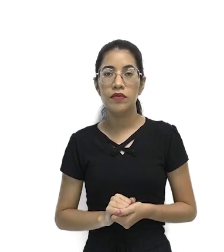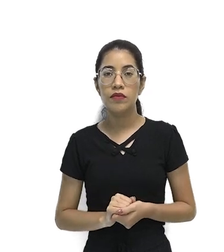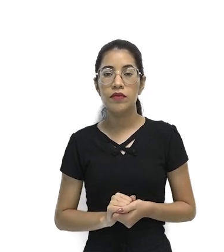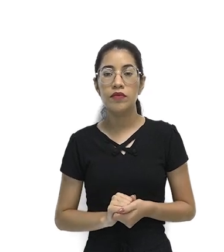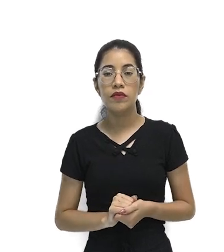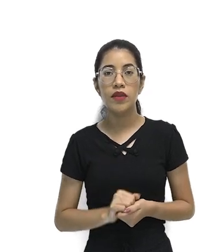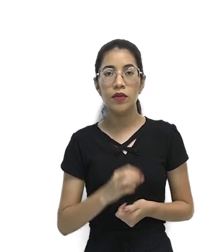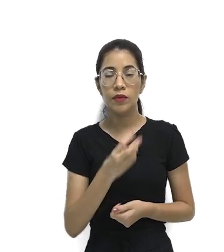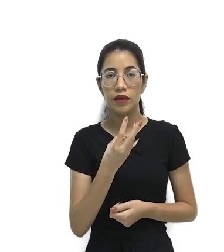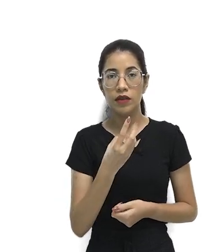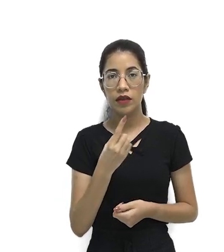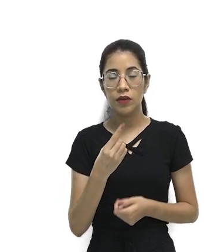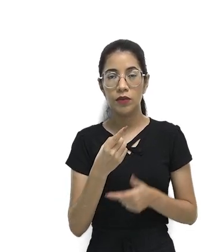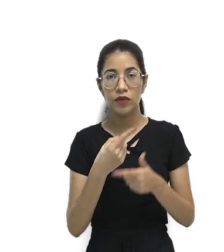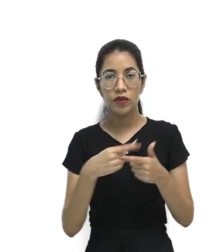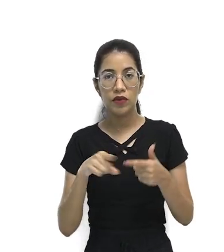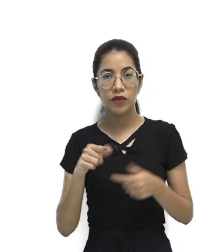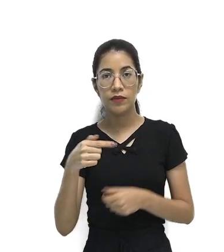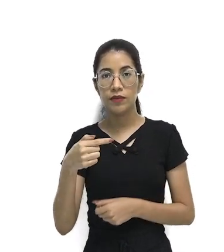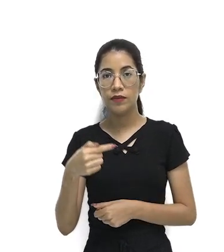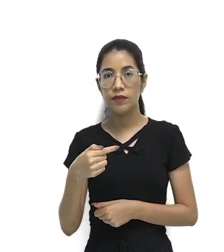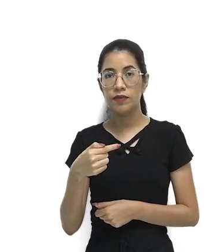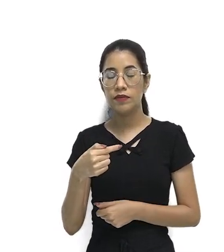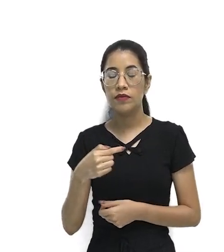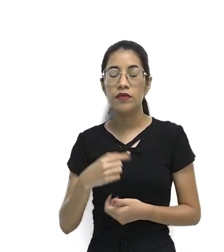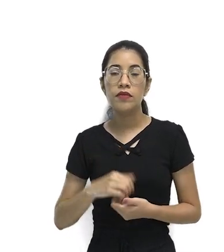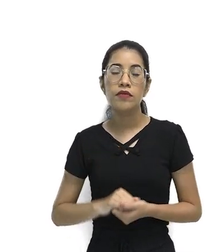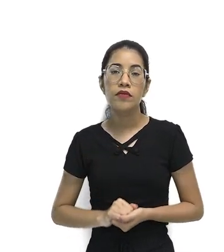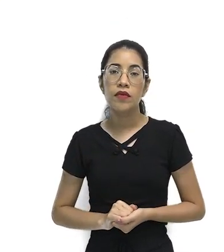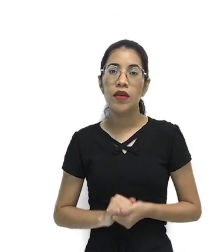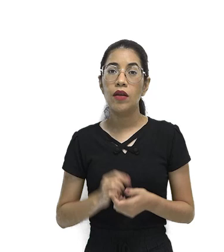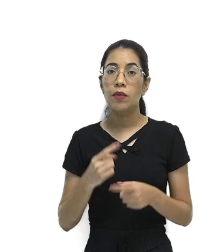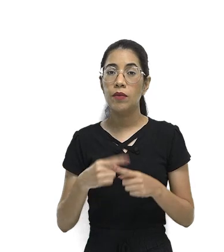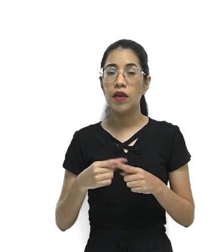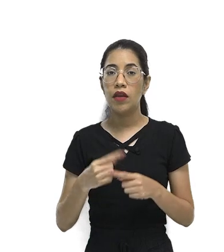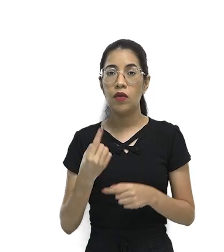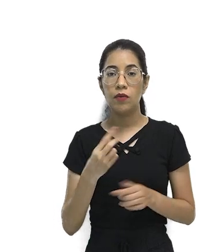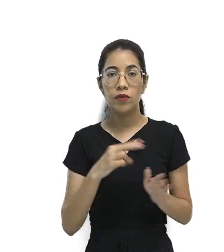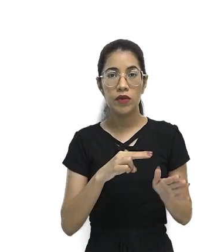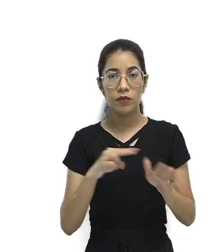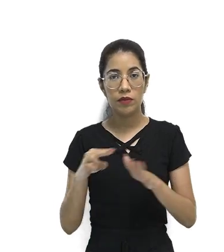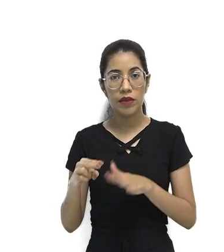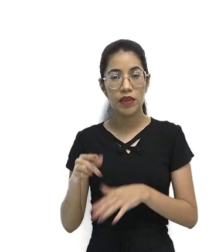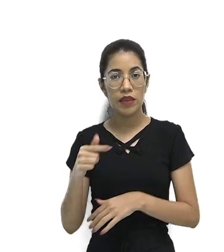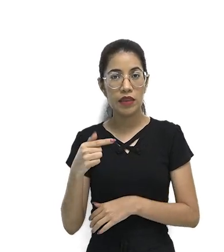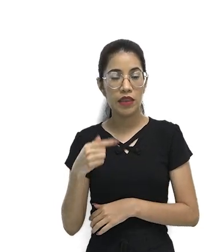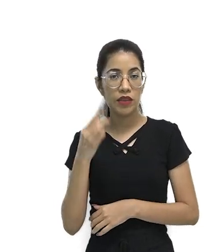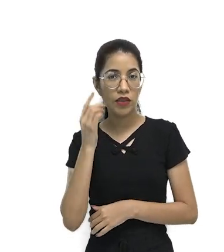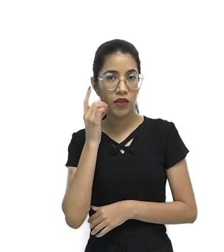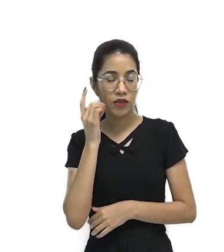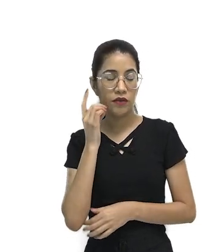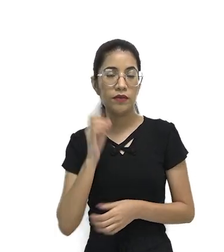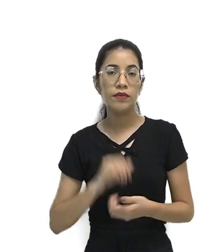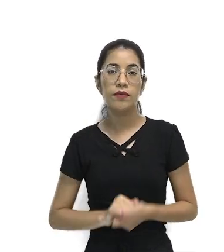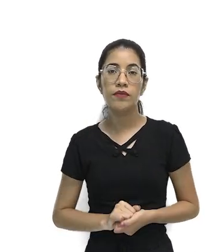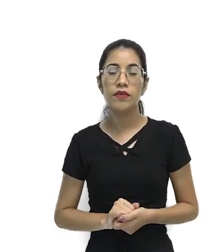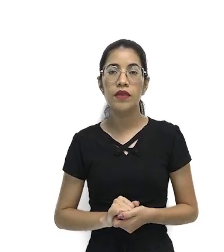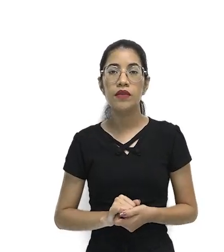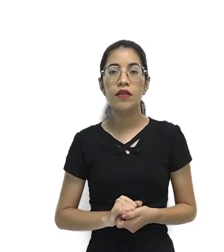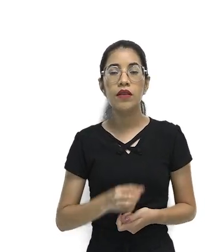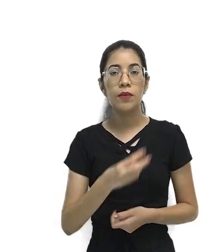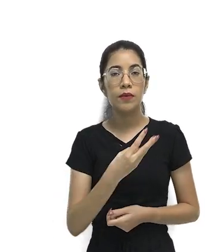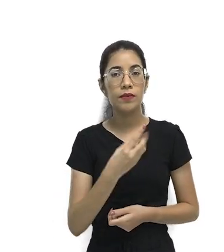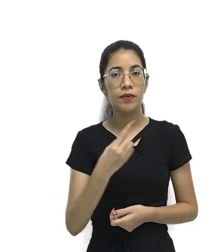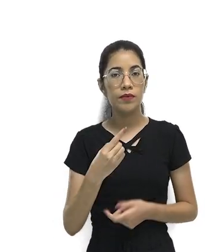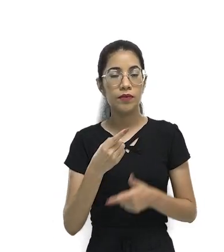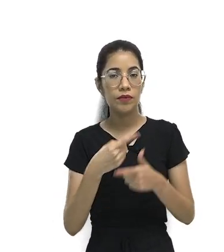vamos dividir aqui 31 por 7, né? Já que uma semana tem 7 dias. Então, 31 dividido para 7, olha